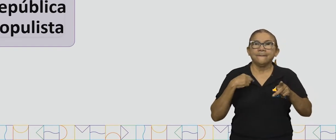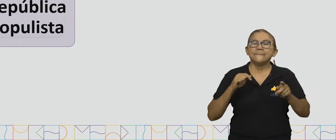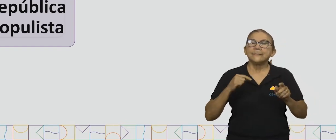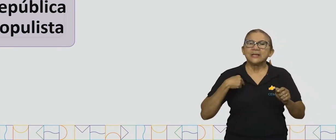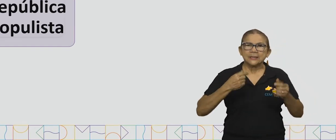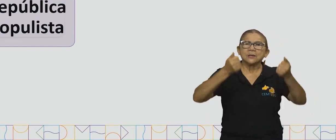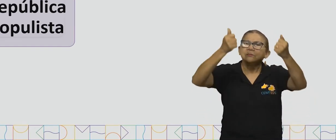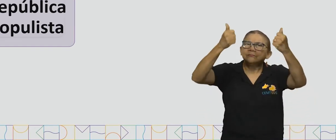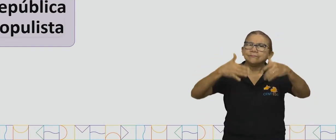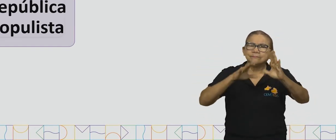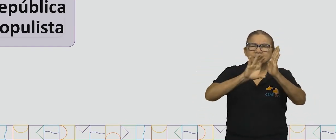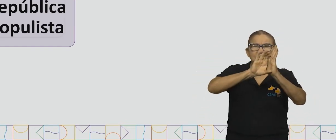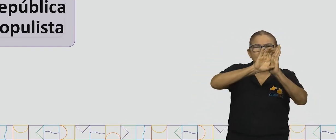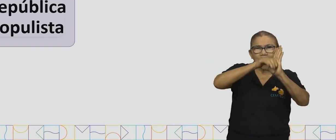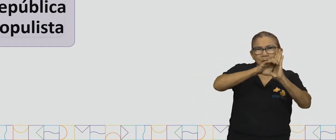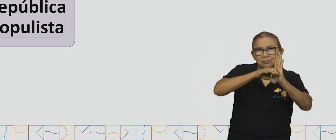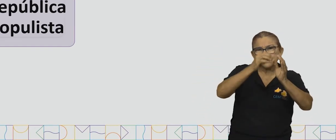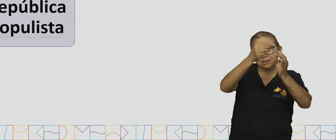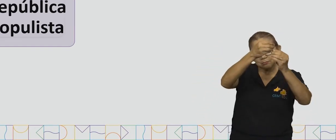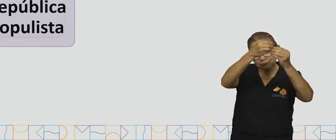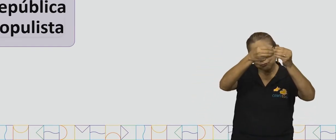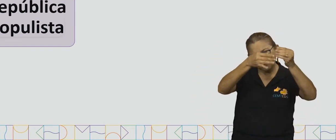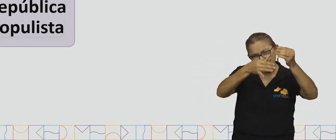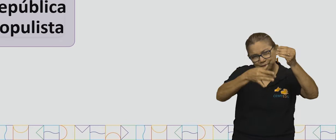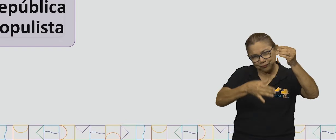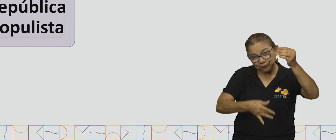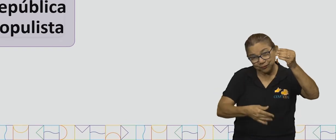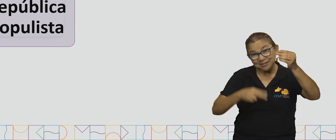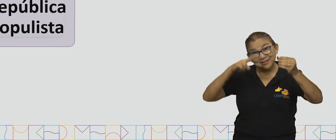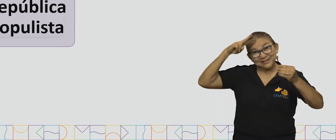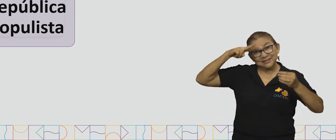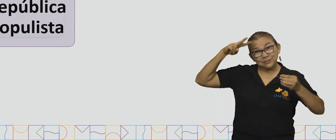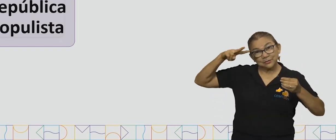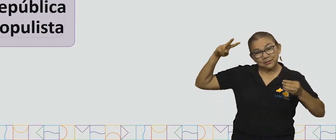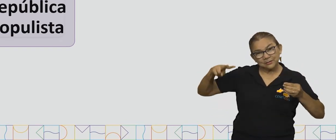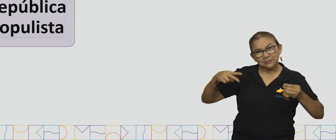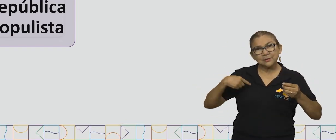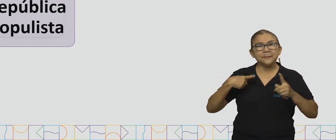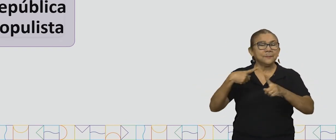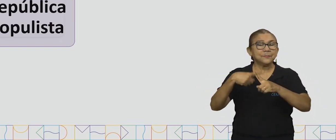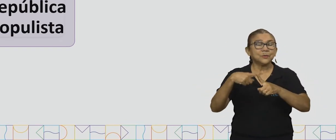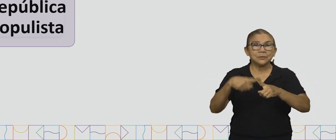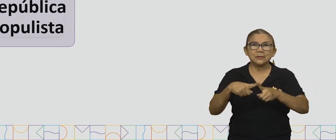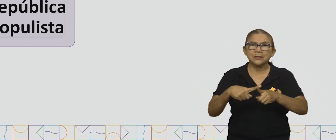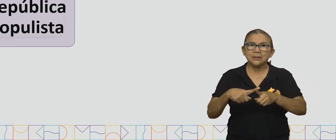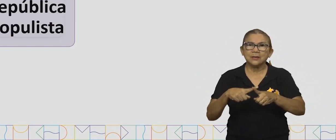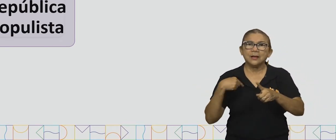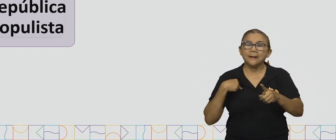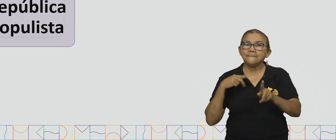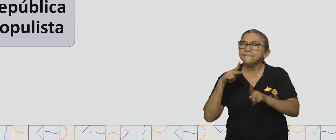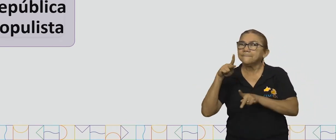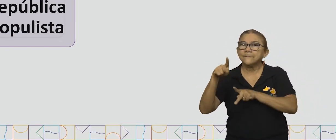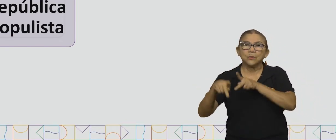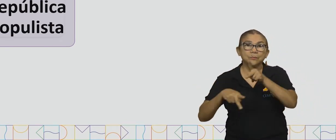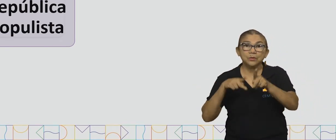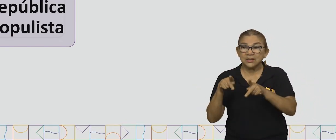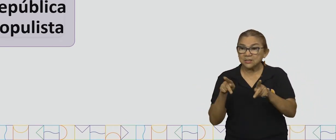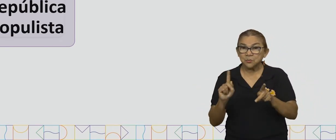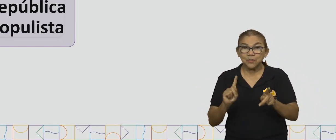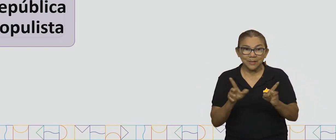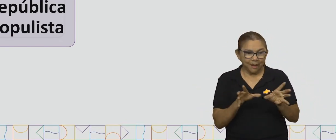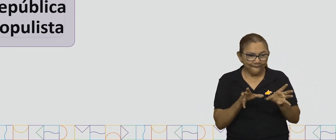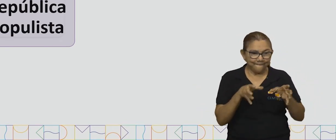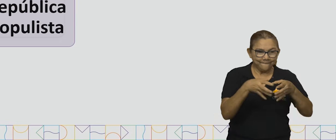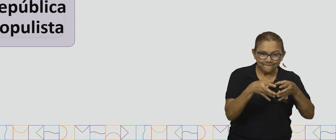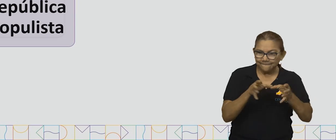tem sido vista com muitas ressalvas pelos historiadores, porque a definição clássica de populismo não abarca todas as